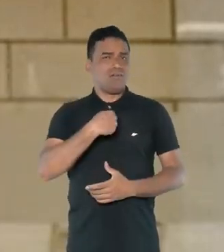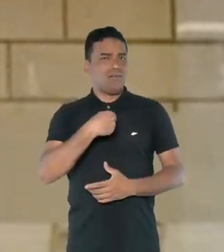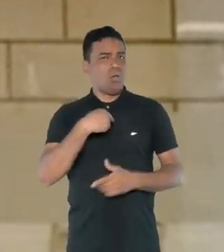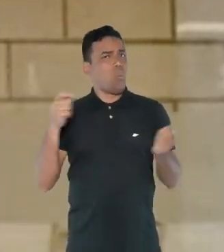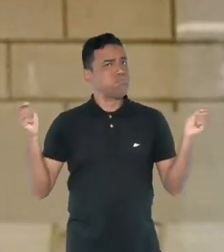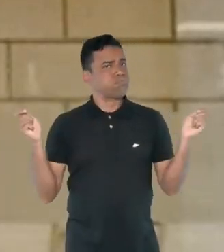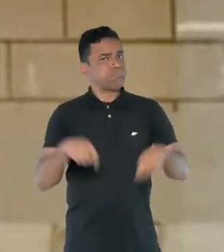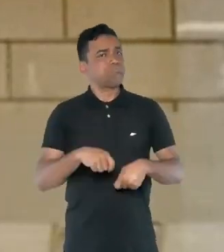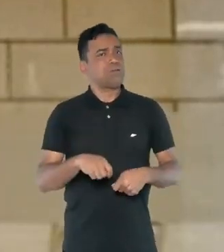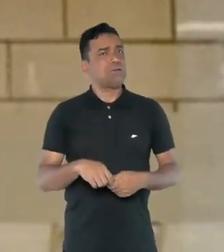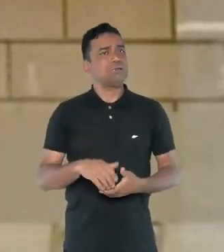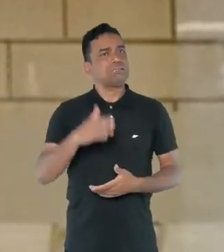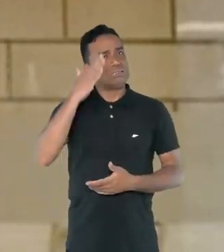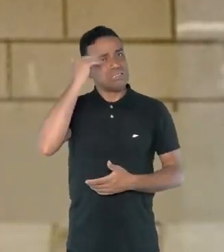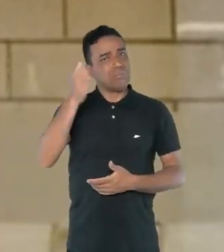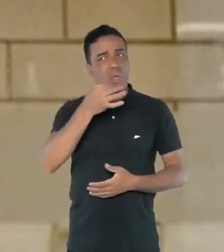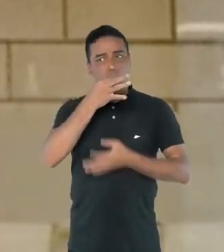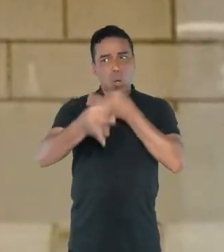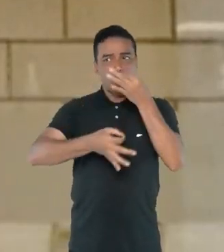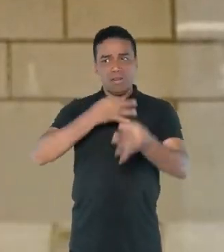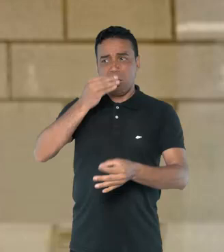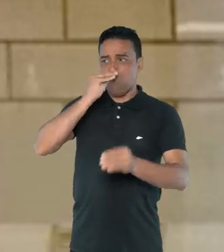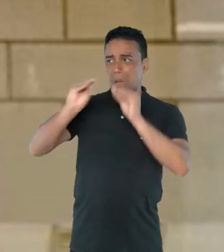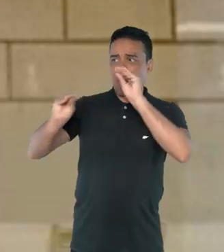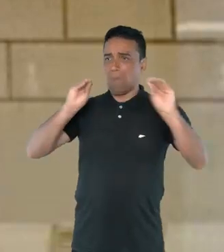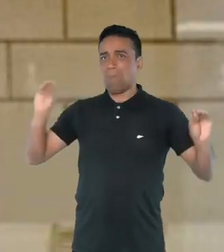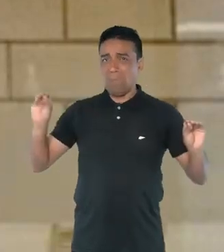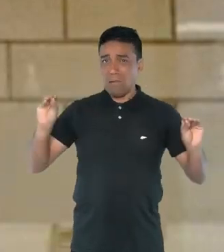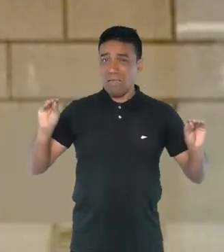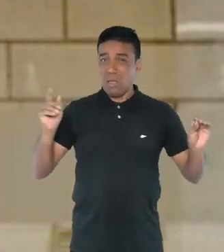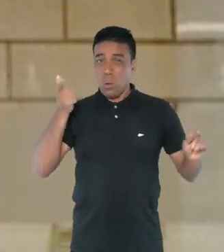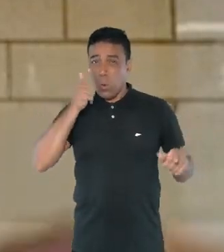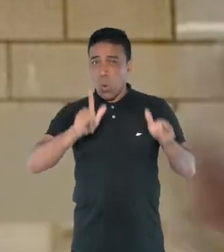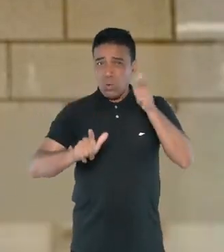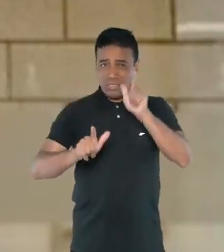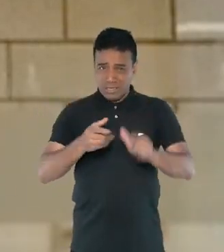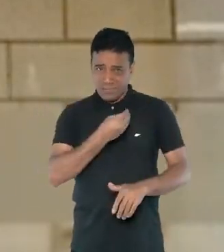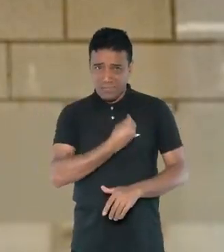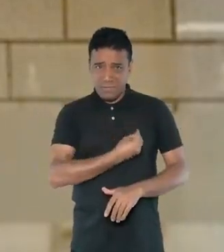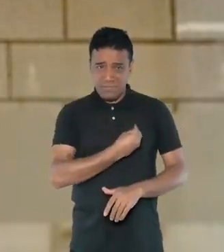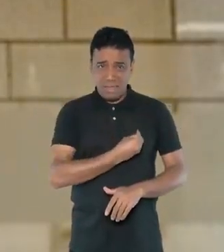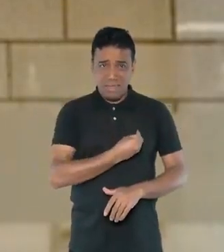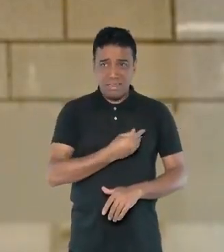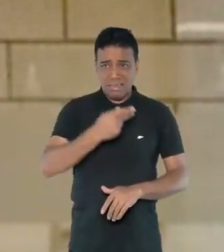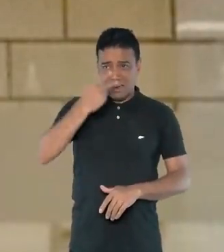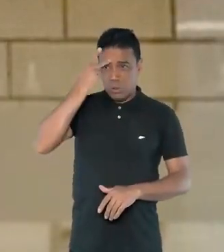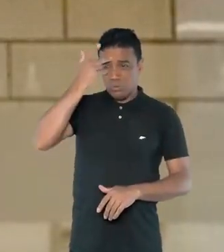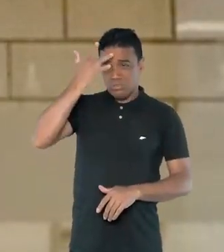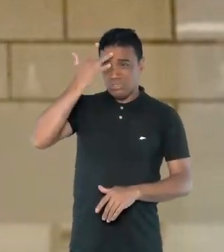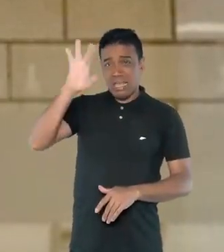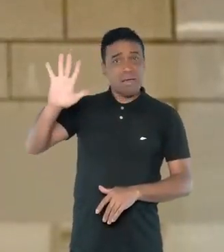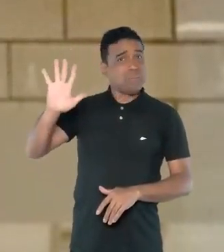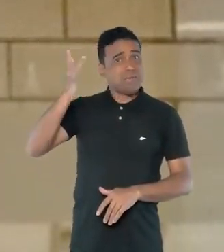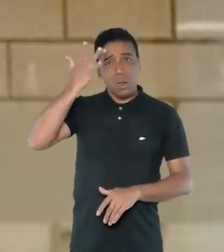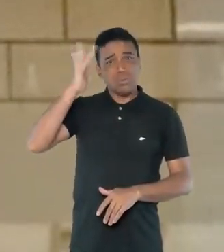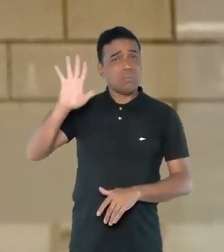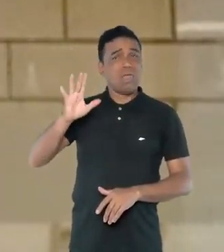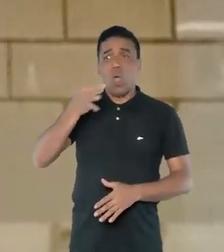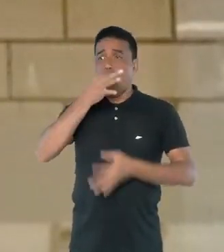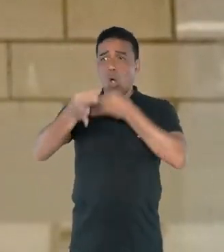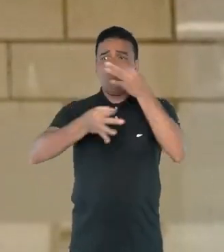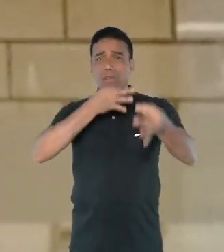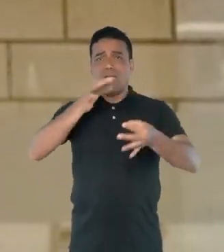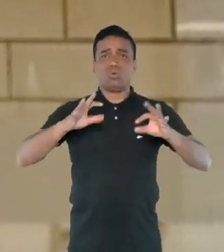de poder prescindir da opinião alheia? Será que eu conseguiria viver sem saber da opinião alheia? O Hume